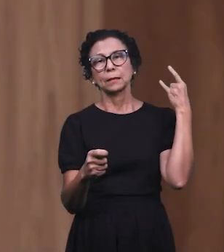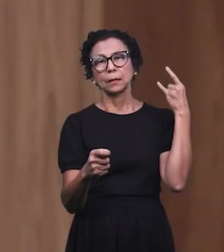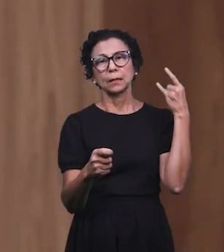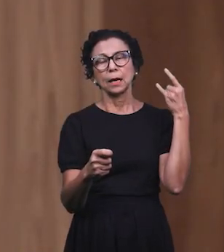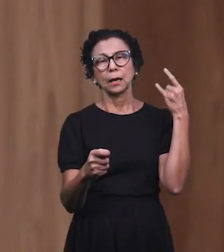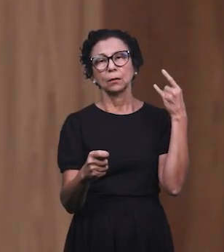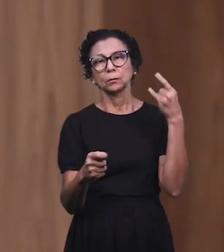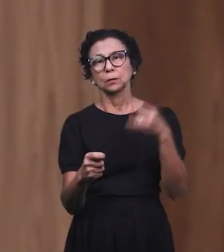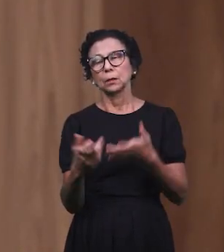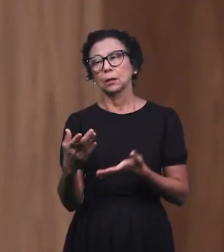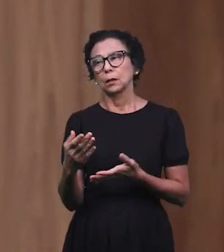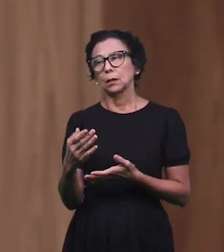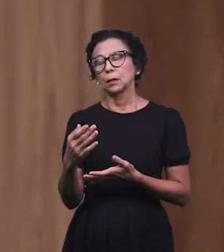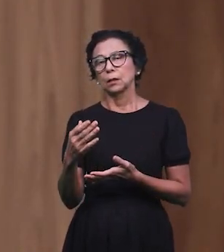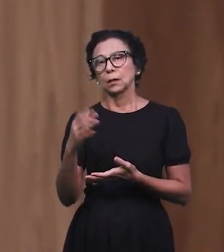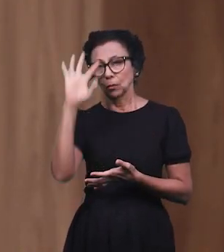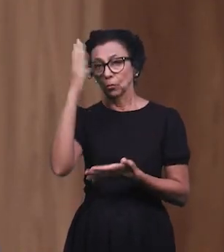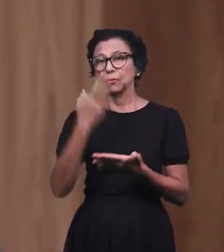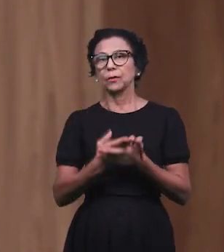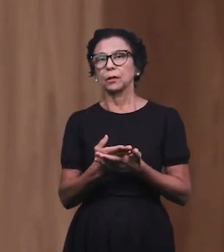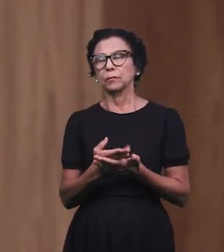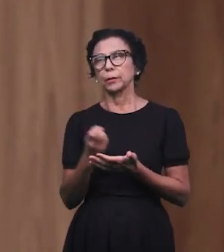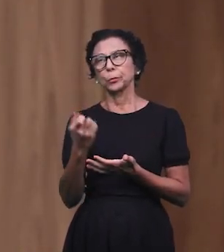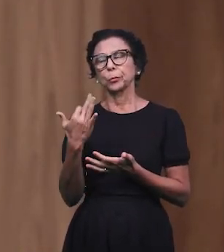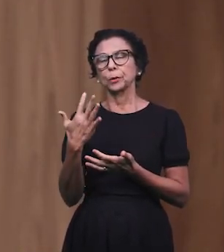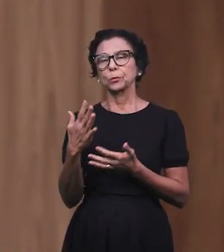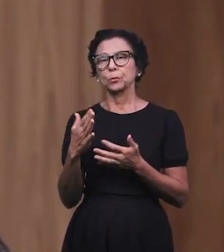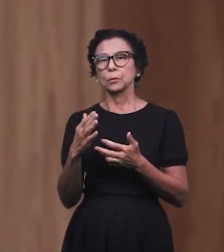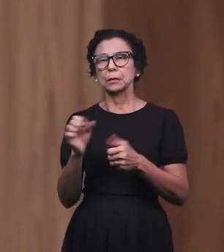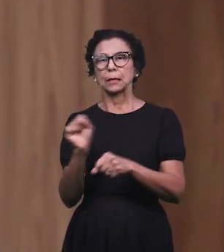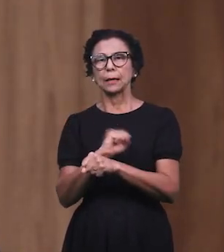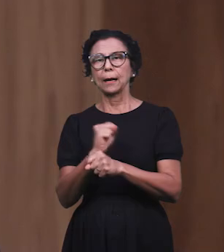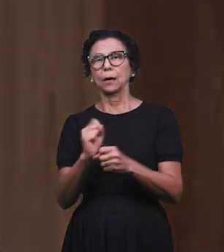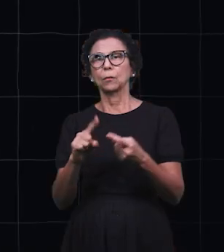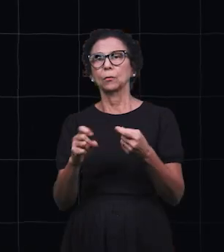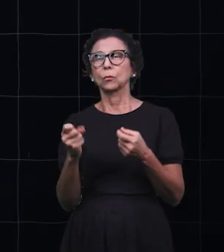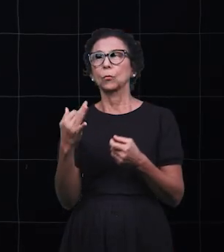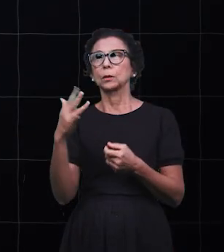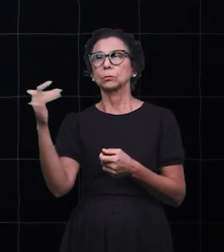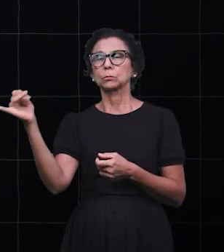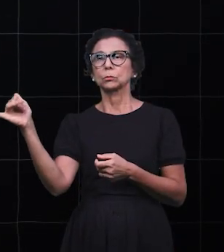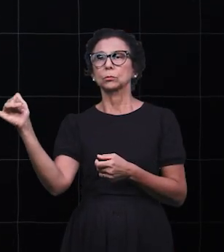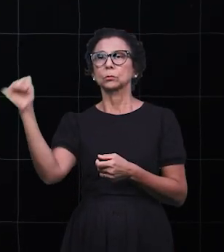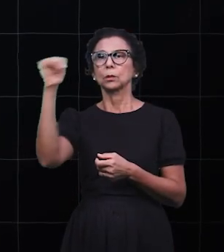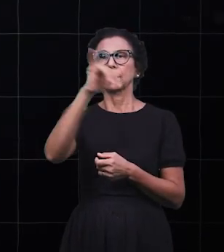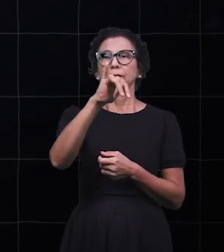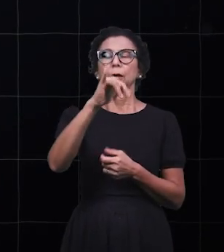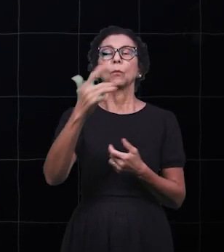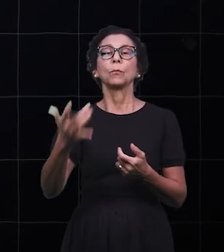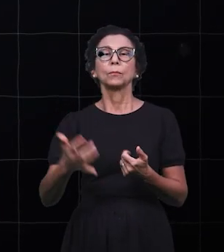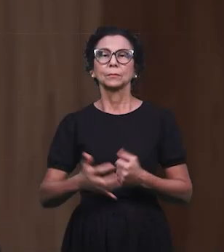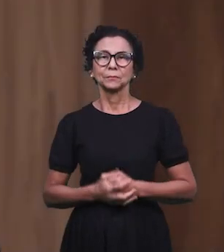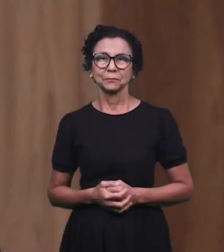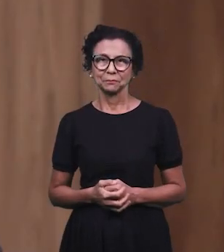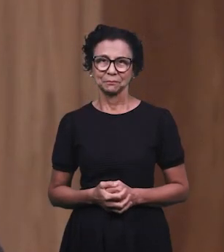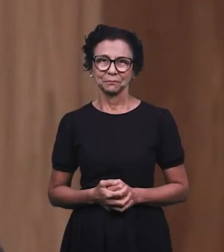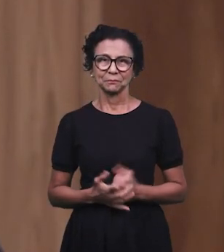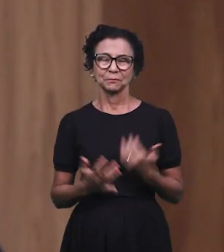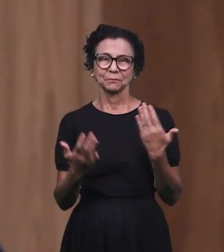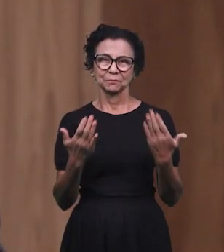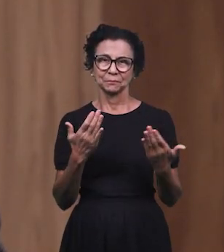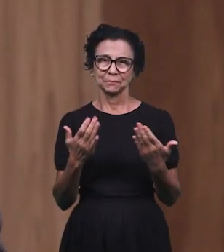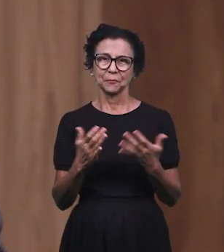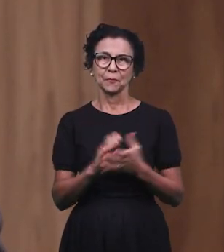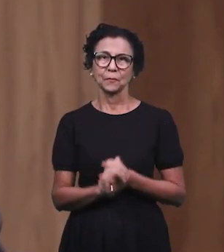material. Uhum. Quantos carros você tem? Quantos navios? Quantos aviões? Seu poder de combate. Mas nós faremos menção no nome do Senhor. Quando